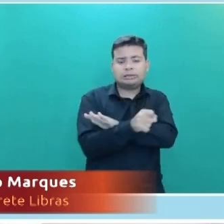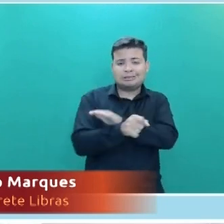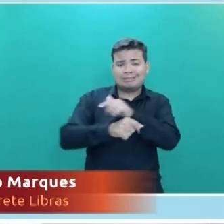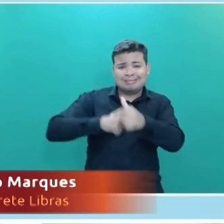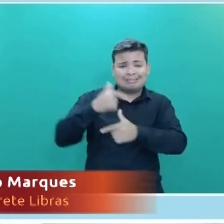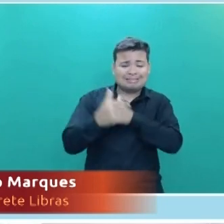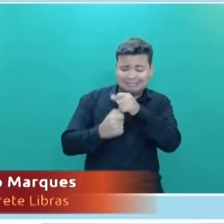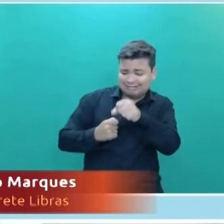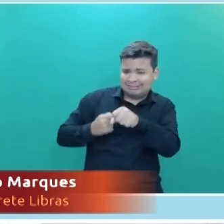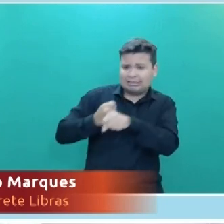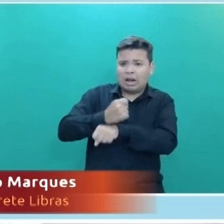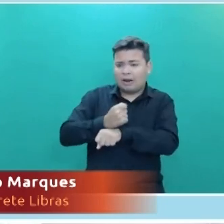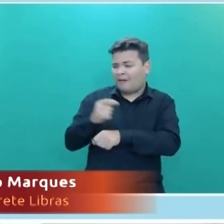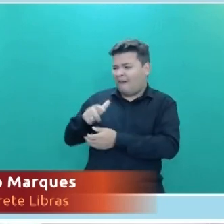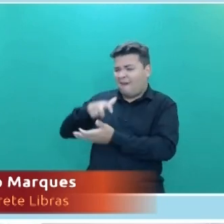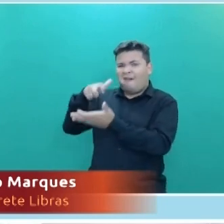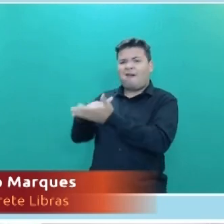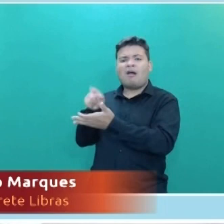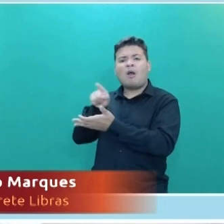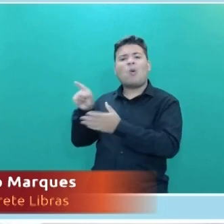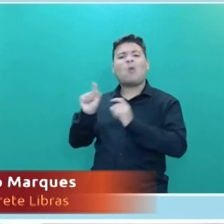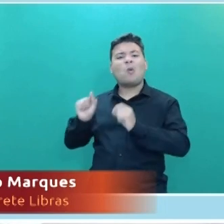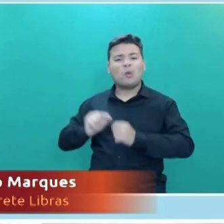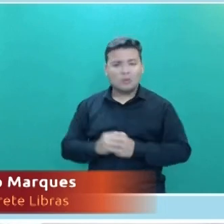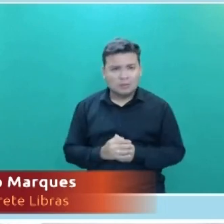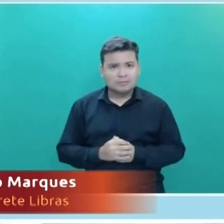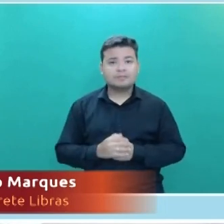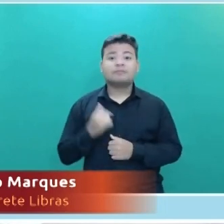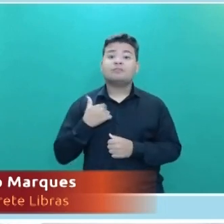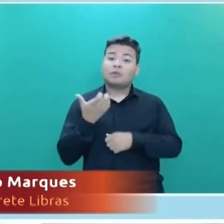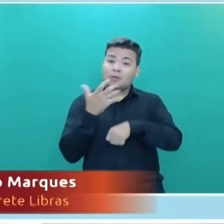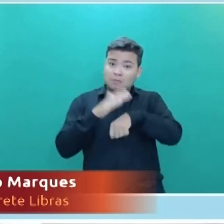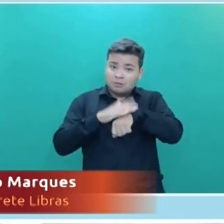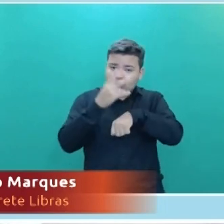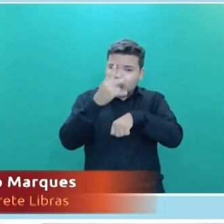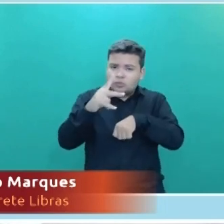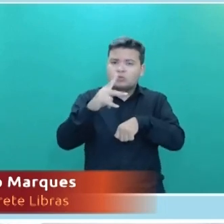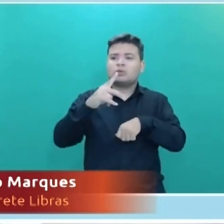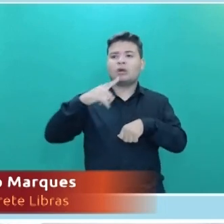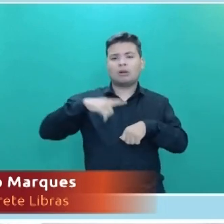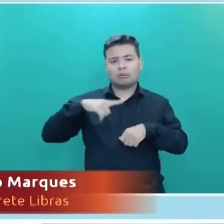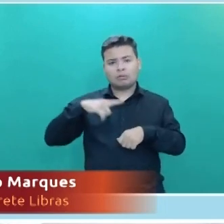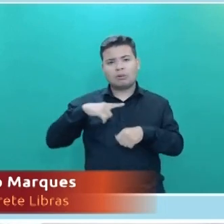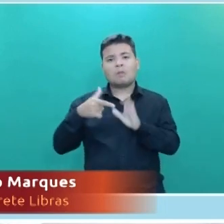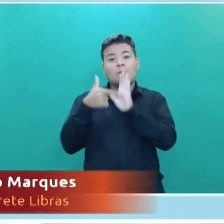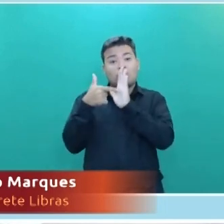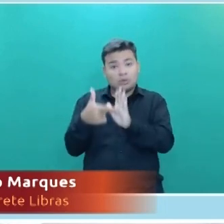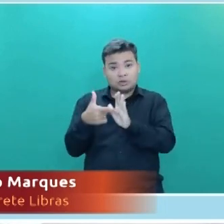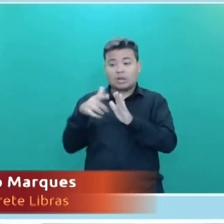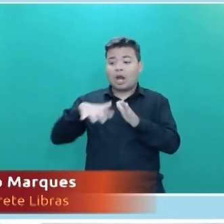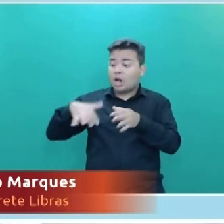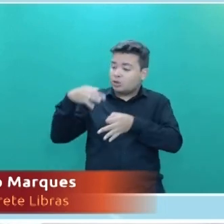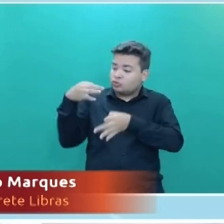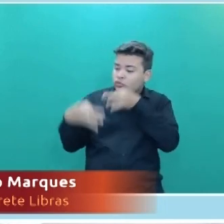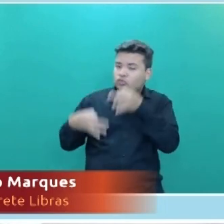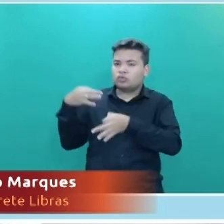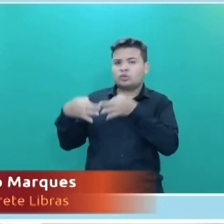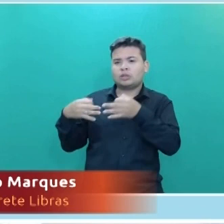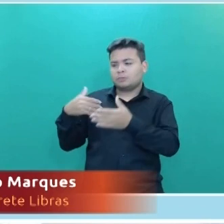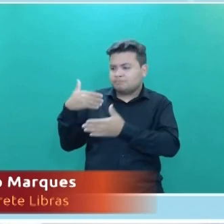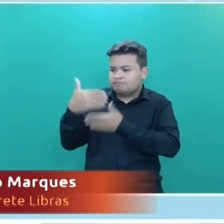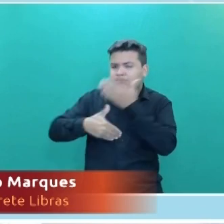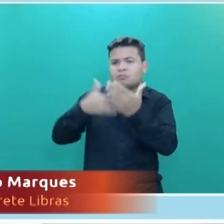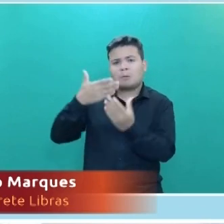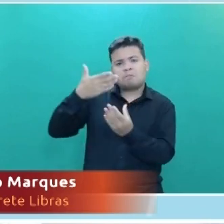escravidão? E queria que você fizesse uma avaliação sobre como a justiça tem caminhado nesse quesito. Os processos demoram